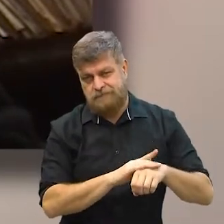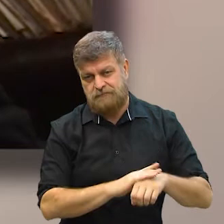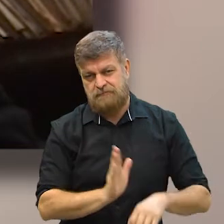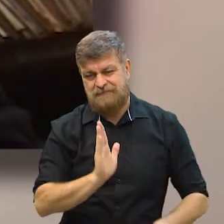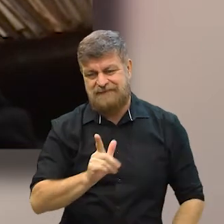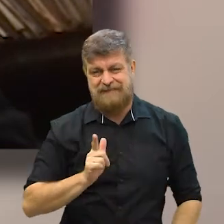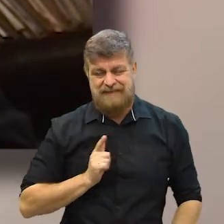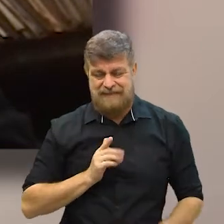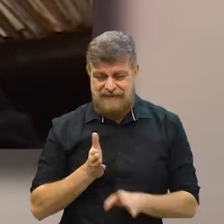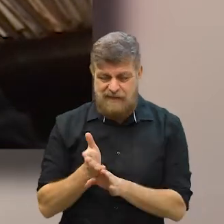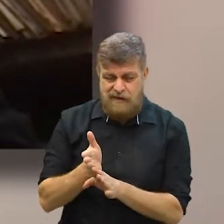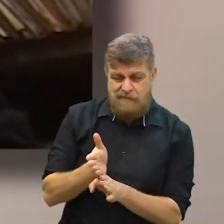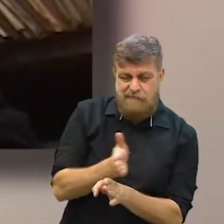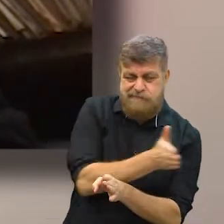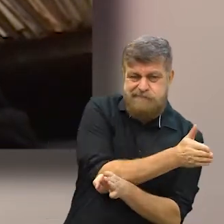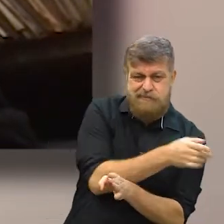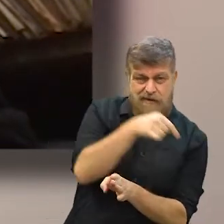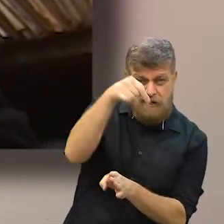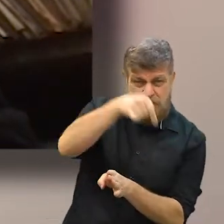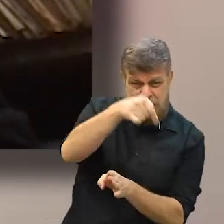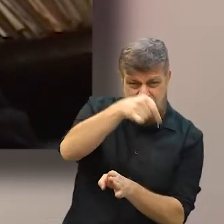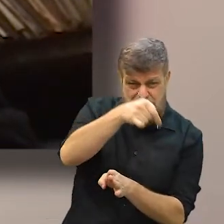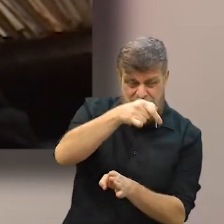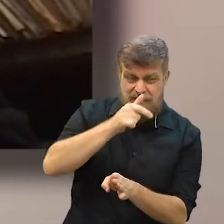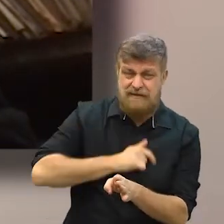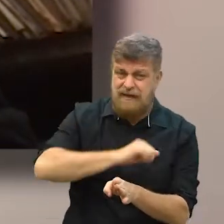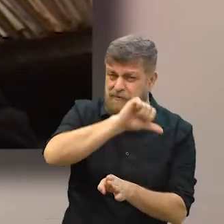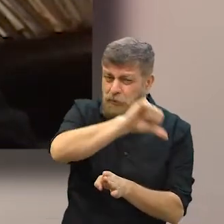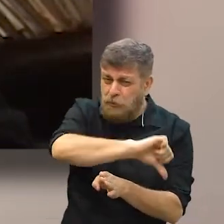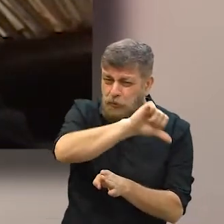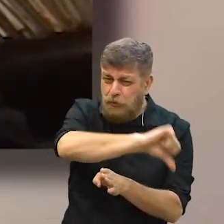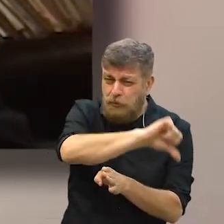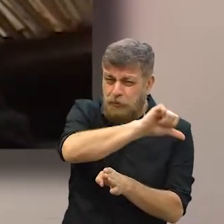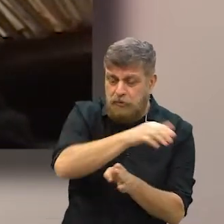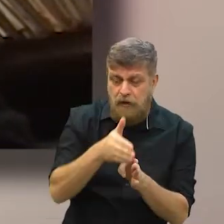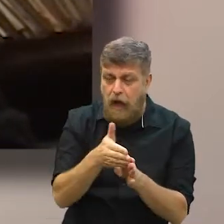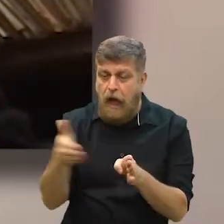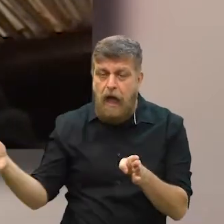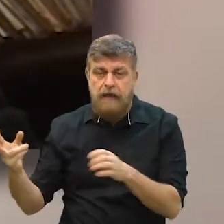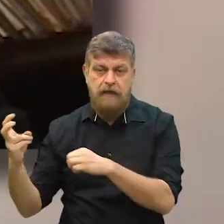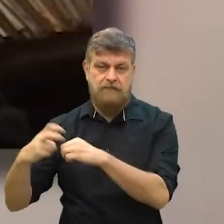já tem uma fase já avançada da doença